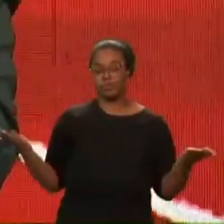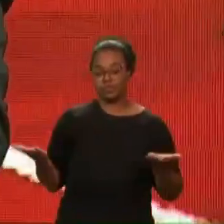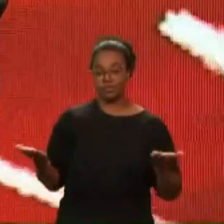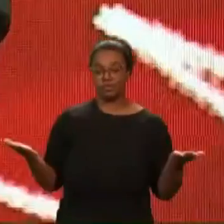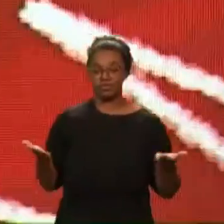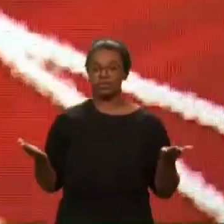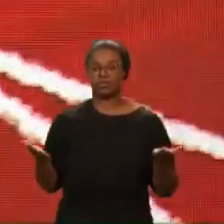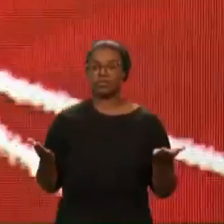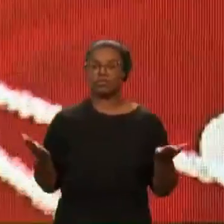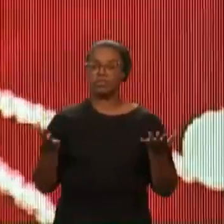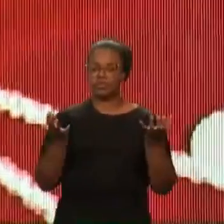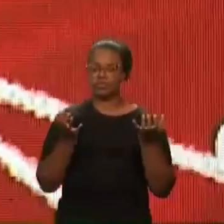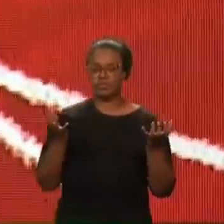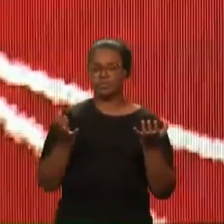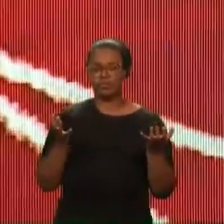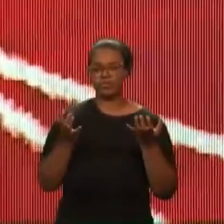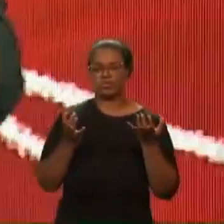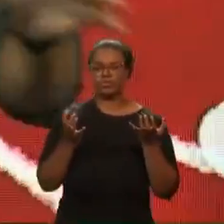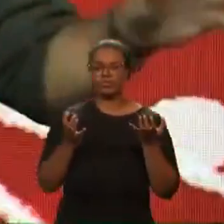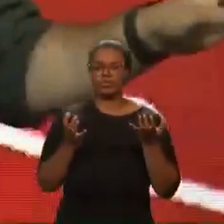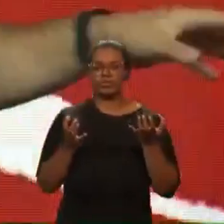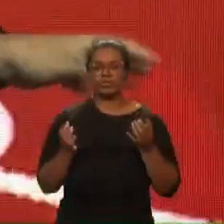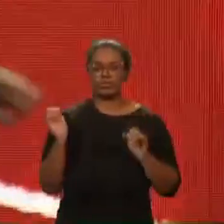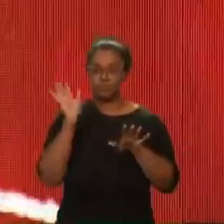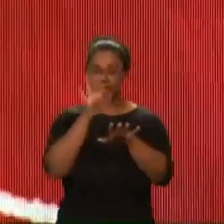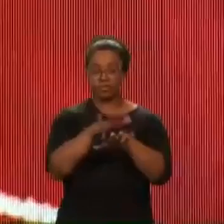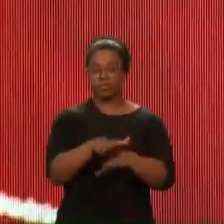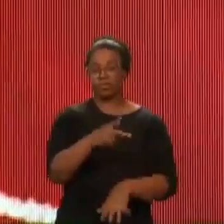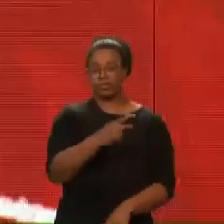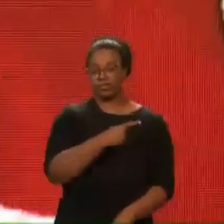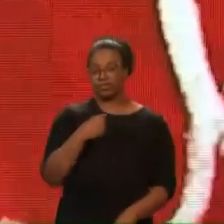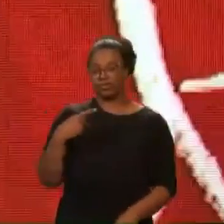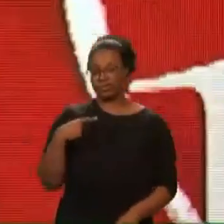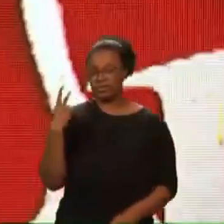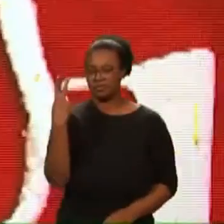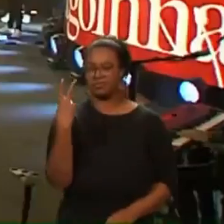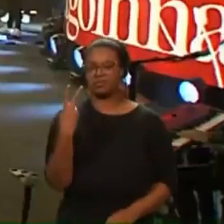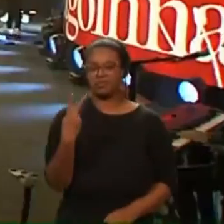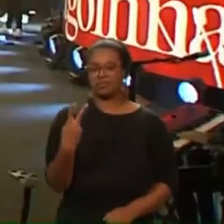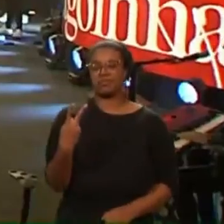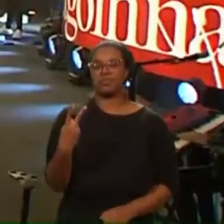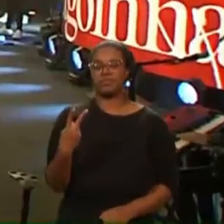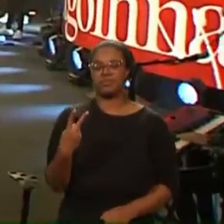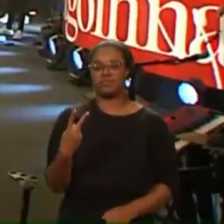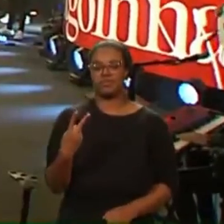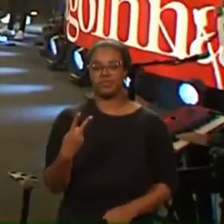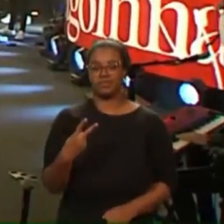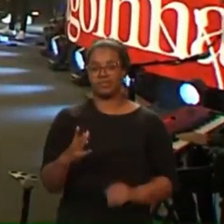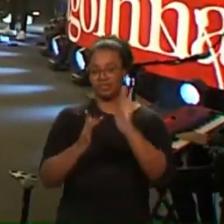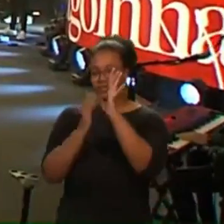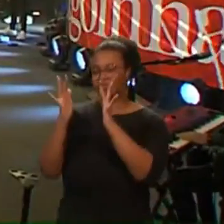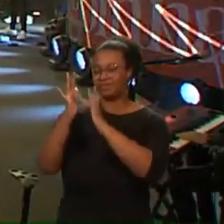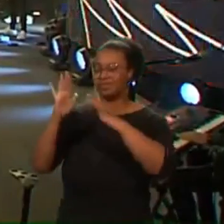queremos diante da igreja ordenar dois novos pastores se é para Jesus você